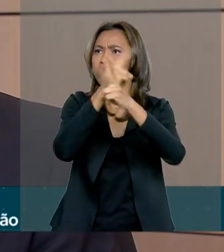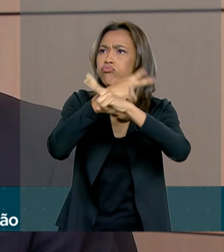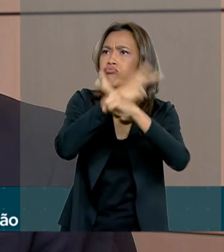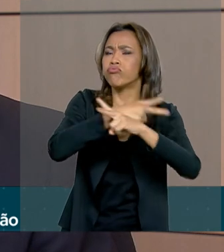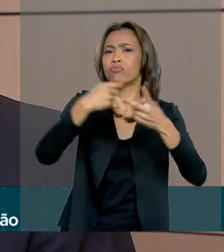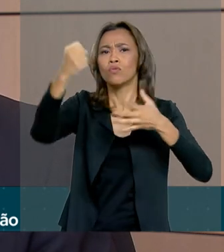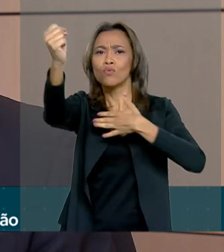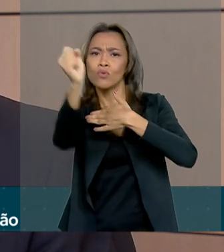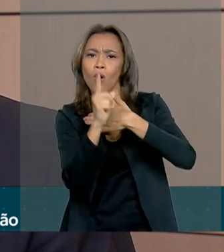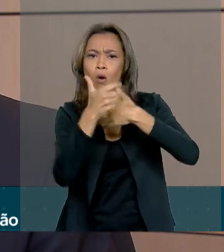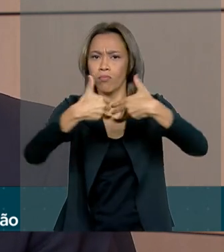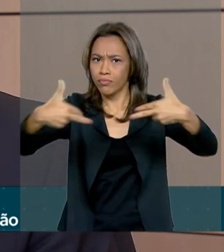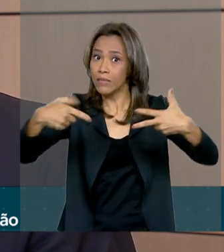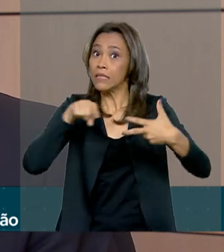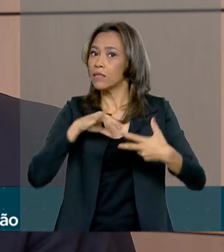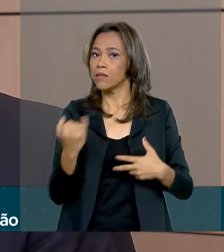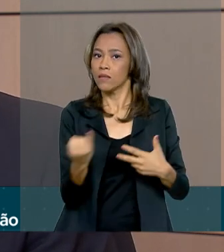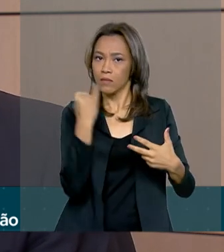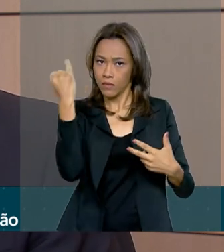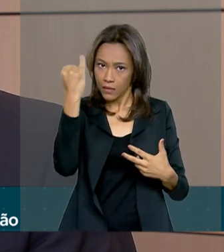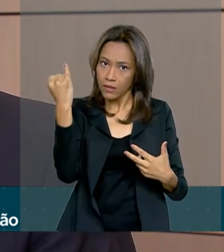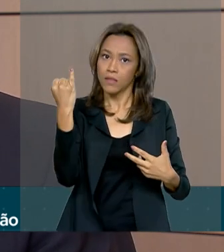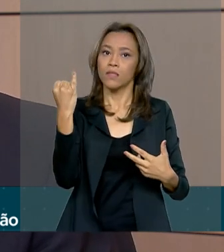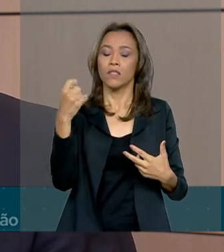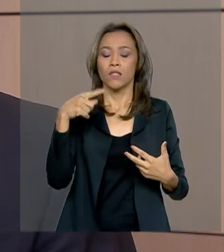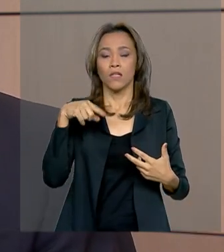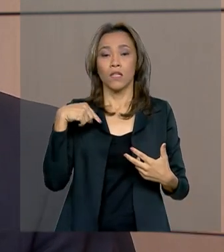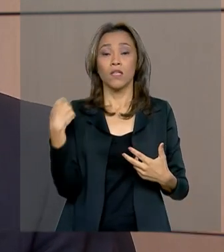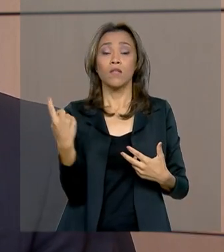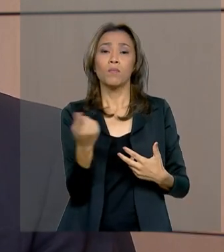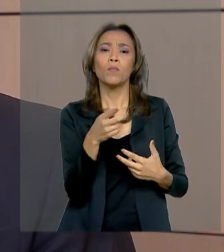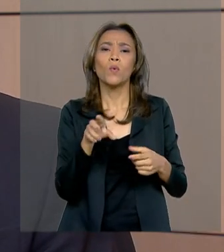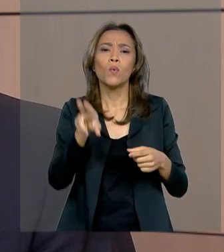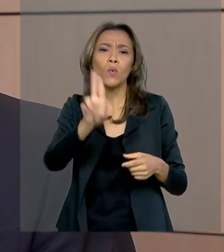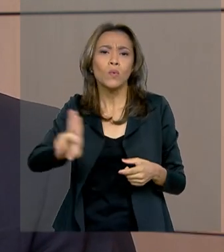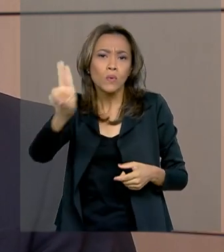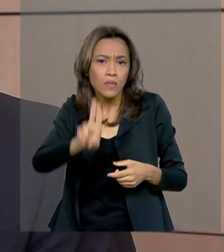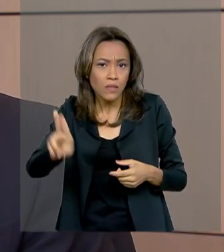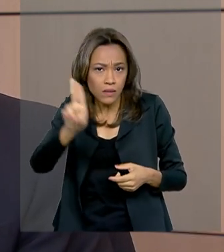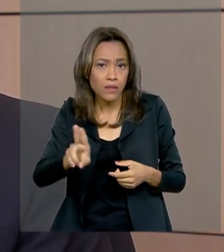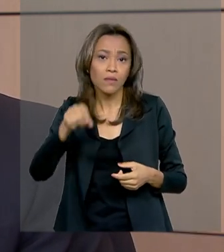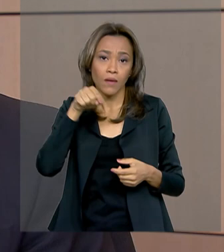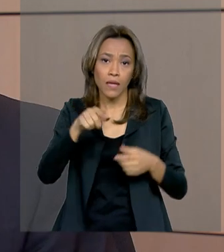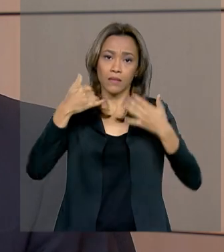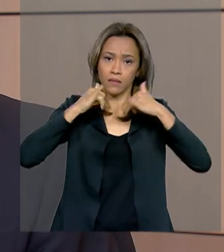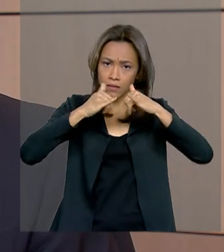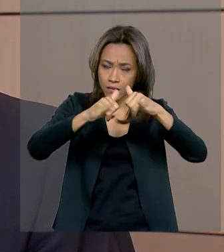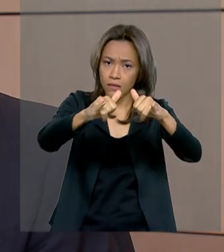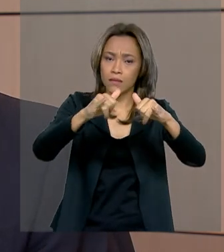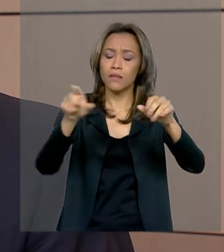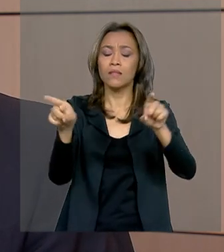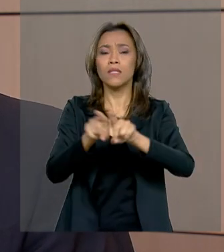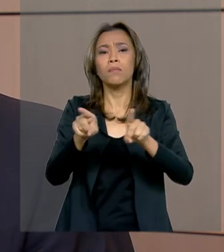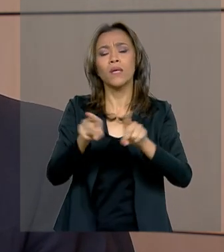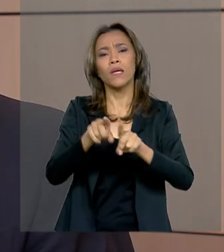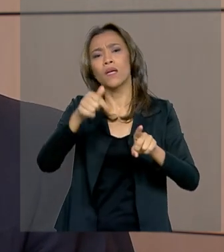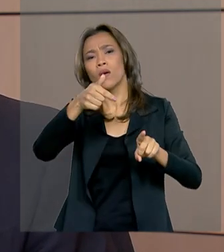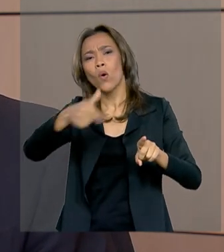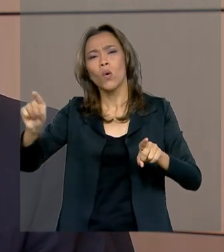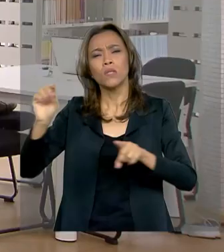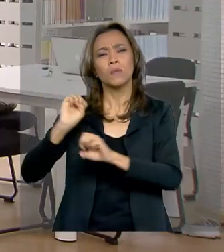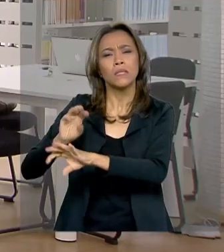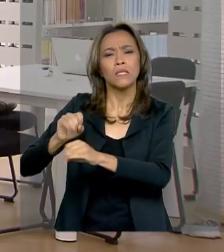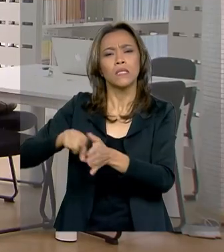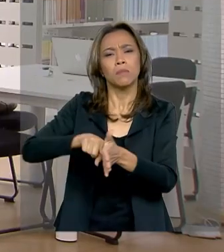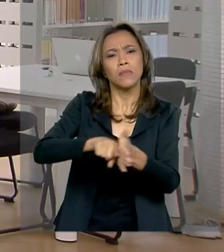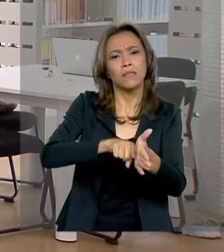coloca numa situação de destaque, não só na utilização da própria energia renovável, mas também no que diz respeito às atividades de ensino e